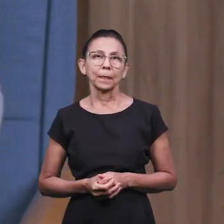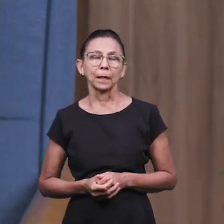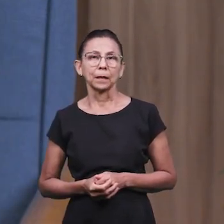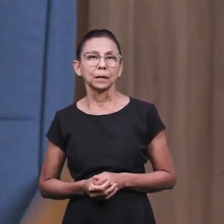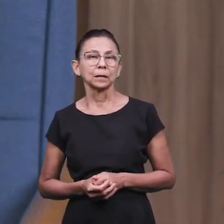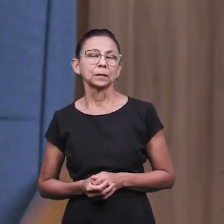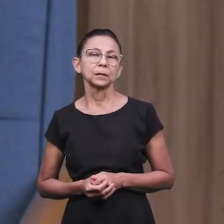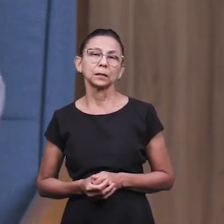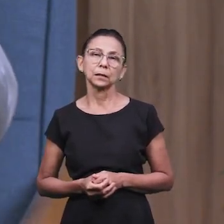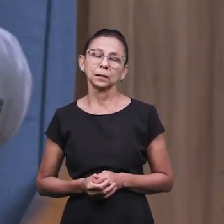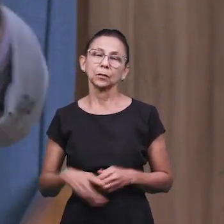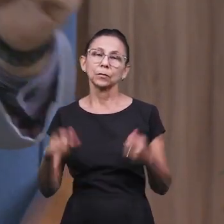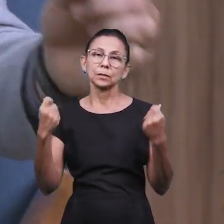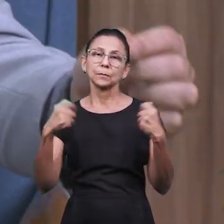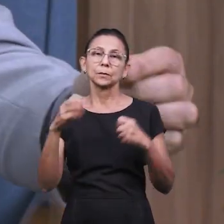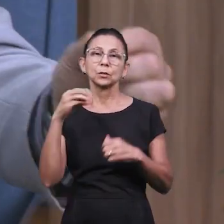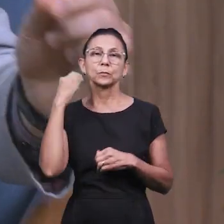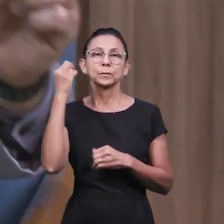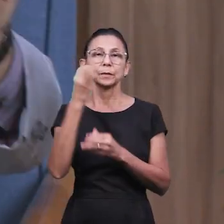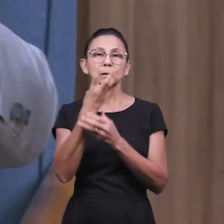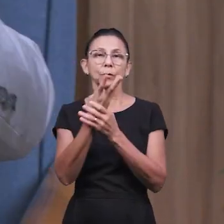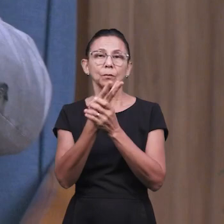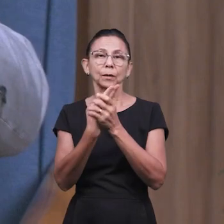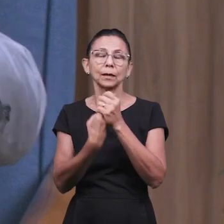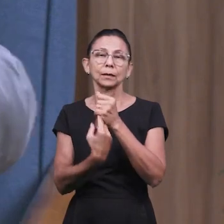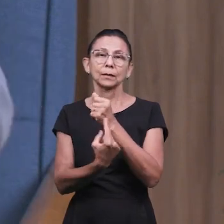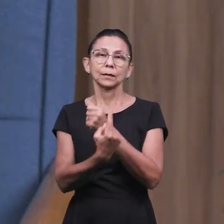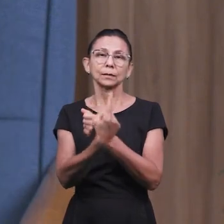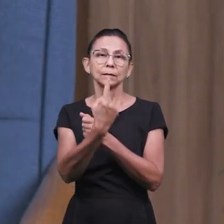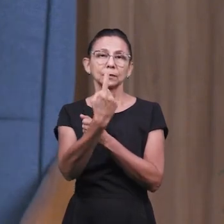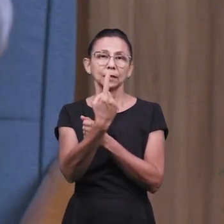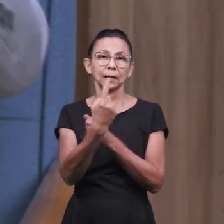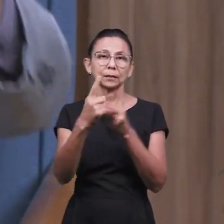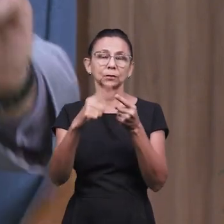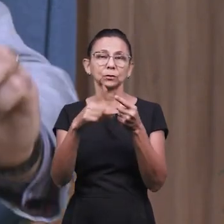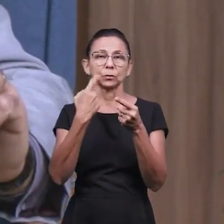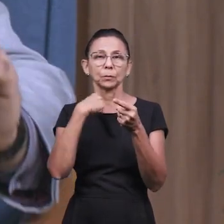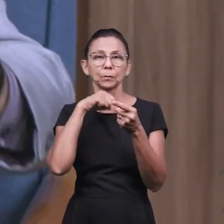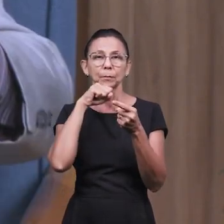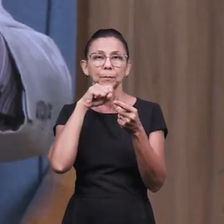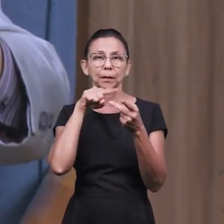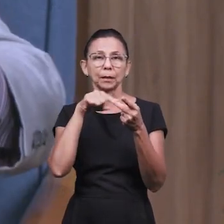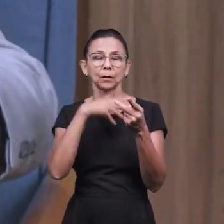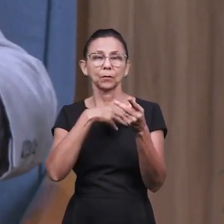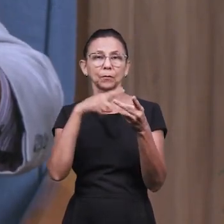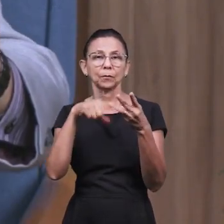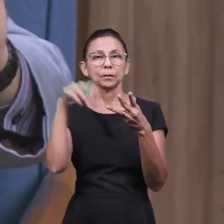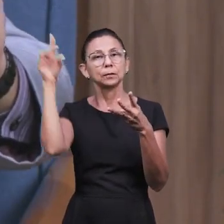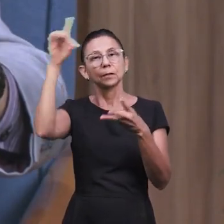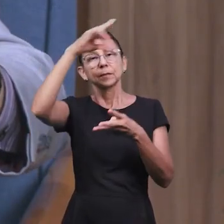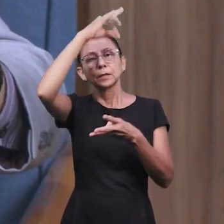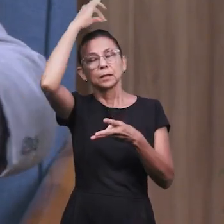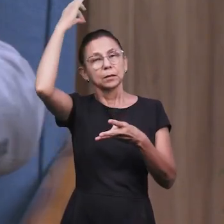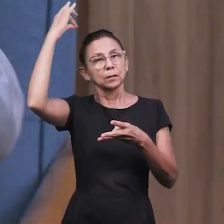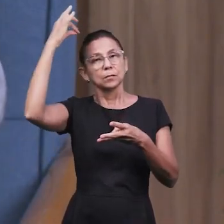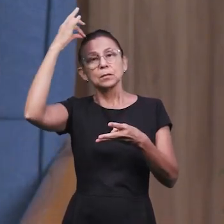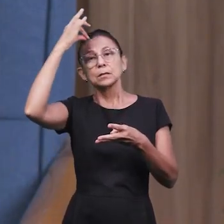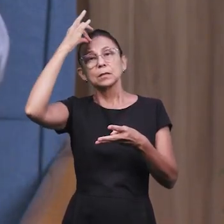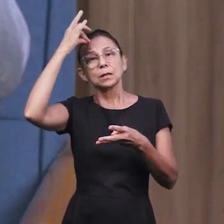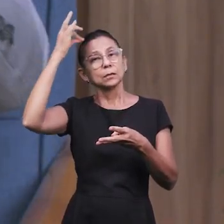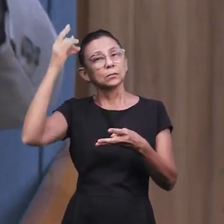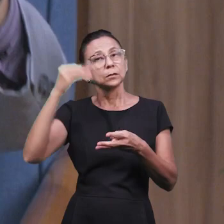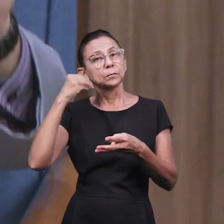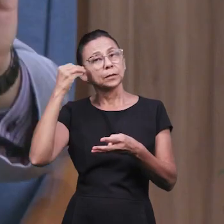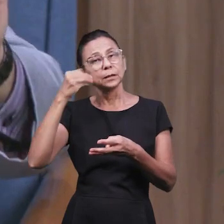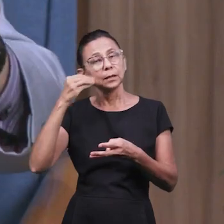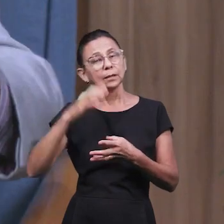uma experiência com o Senhor Jesus, ter uma experiência com o Pai, né? É tudo uma coisa só, ou seja, uma coisa só no sentido de que essa